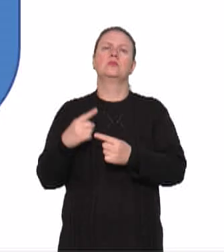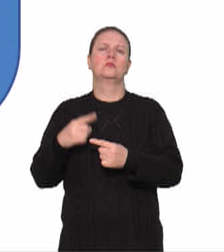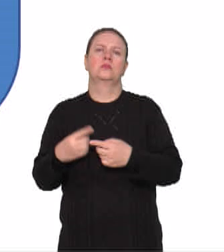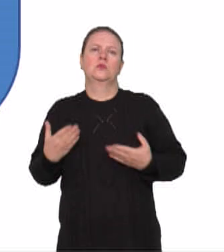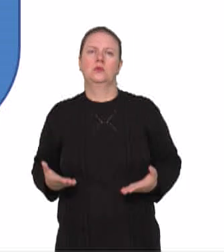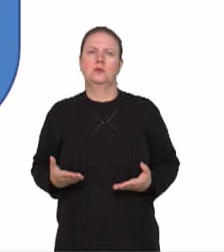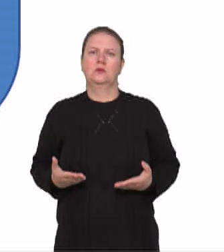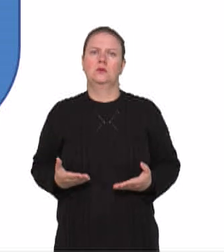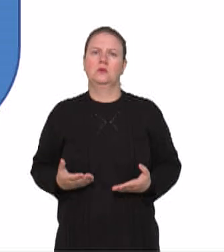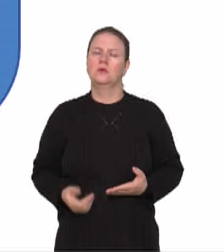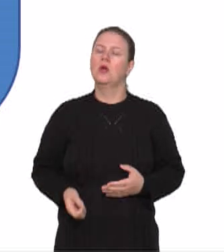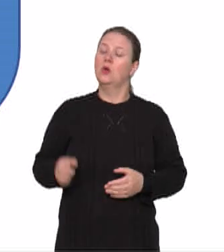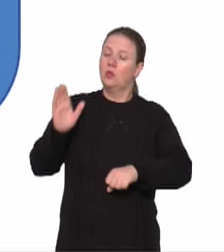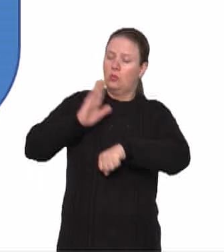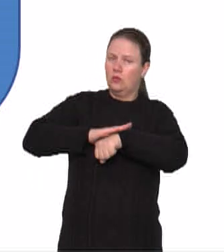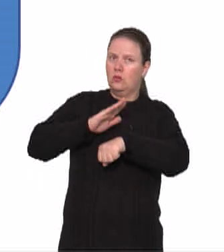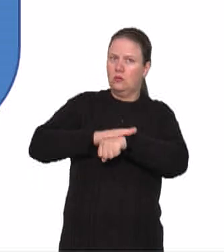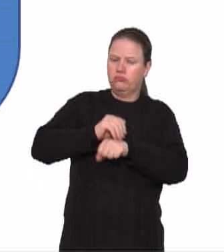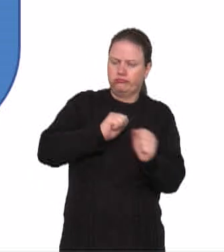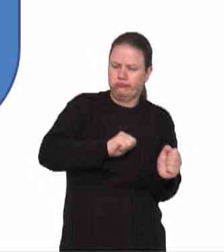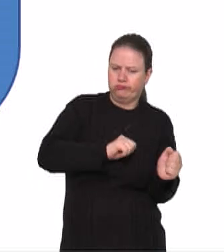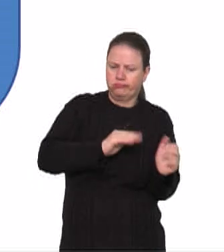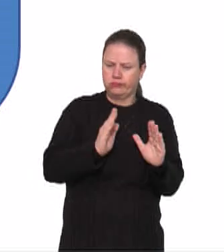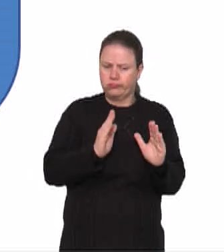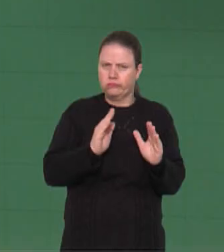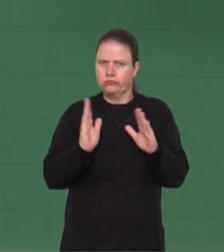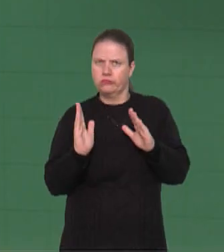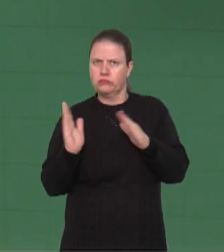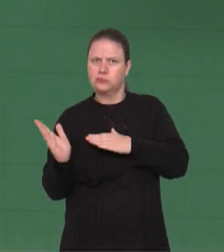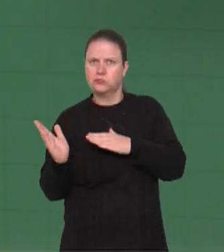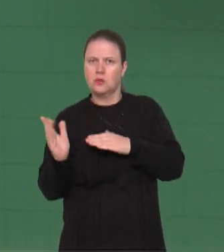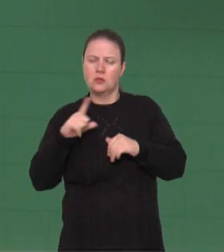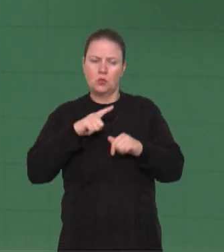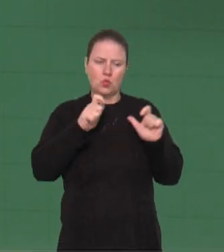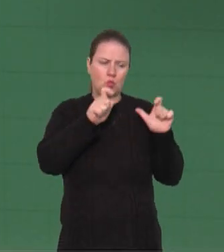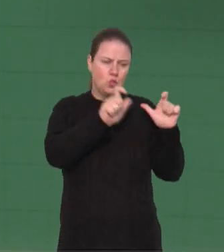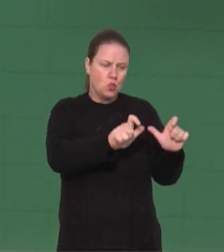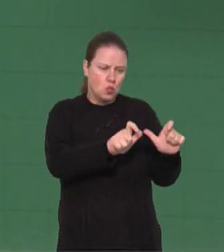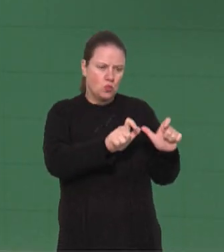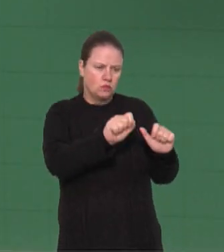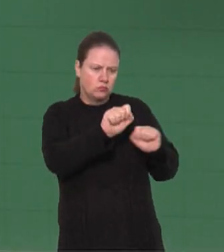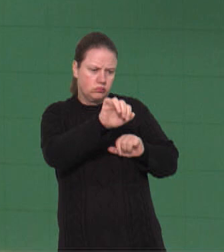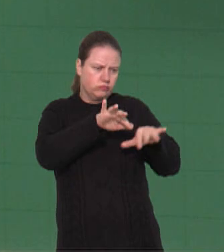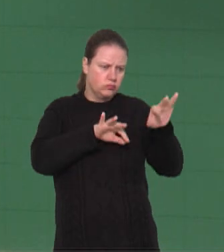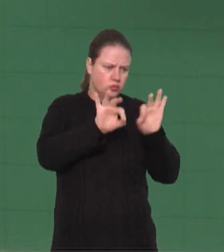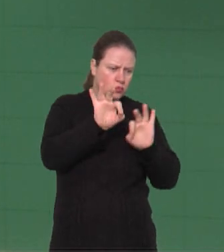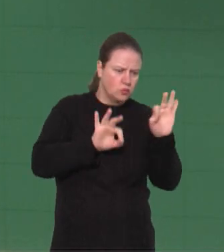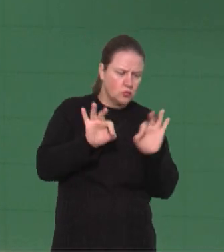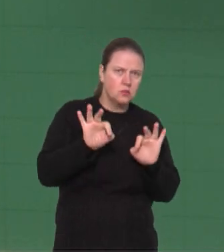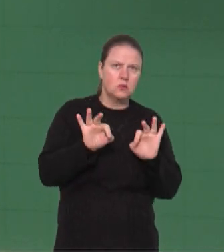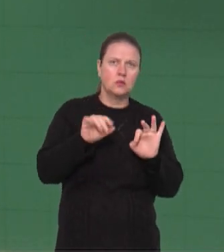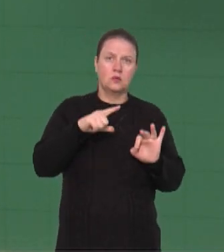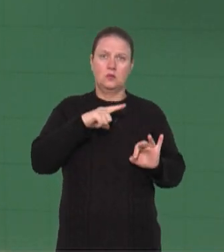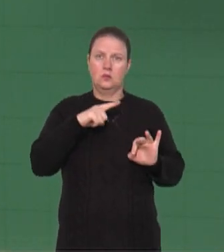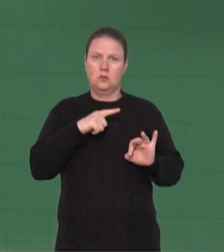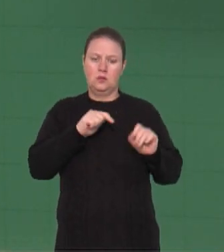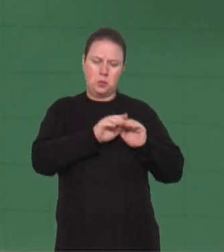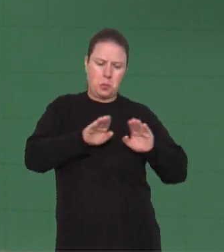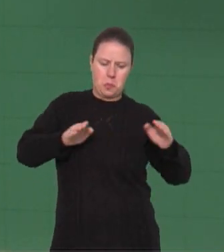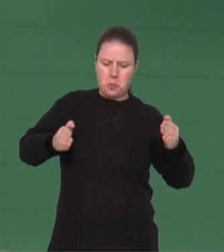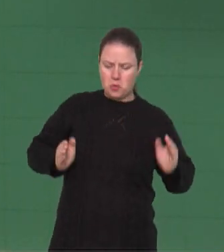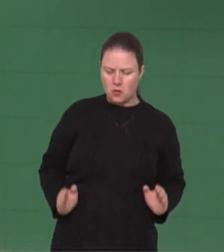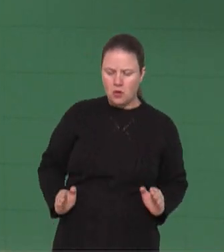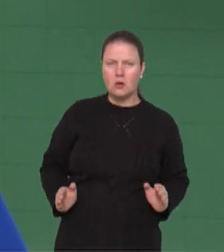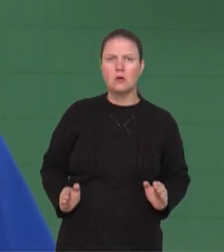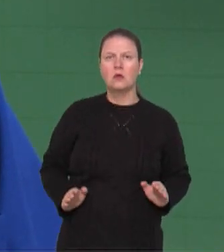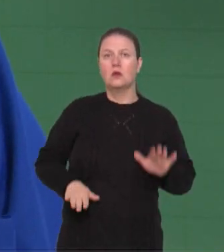para cada cena exige ali um cenário, né? Vai ter um cenário, nesse cenário às vezes eles colocam certos móveis,